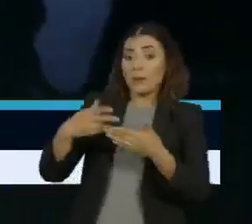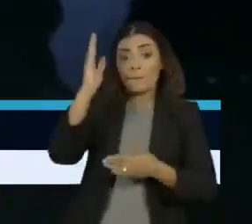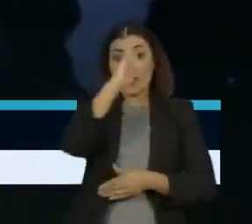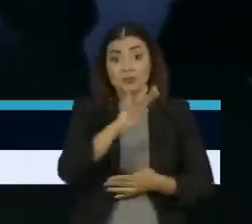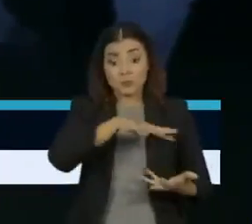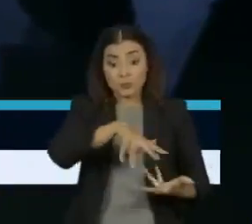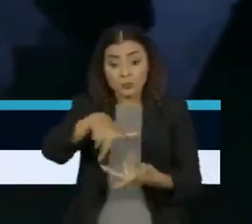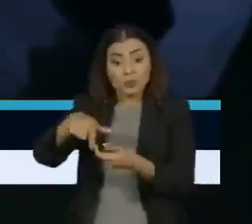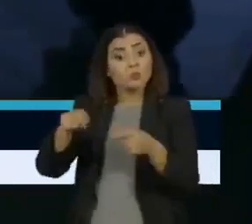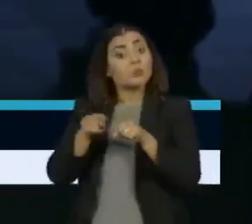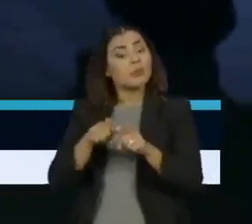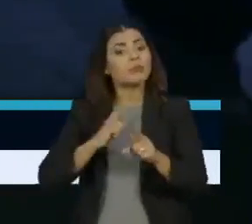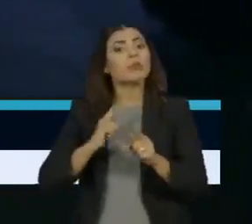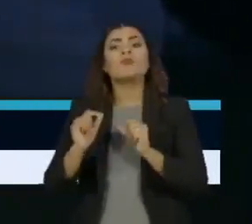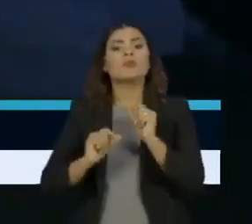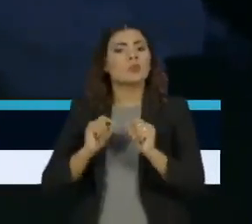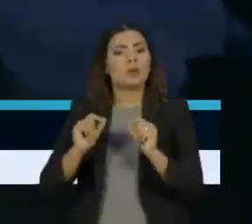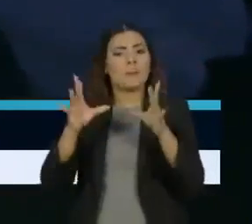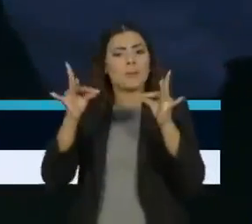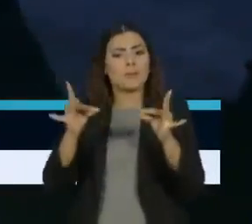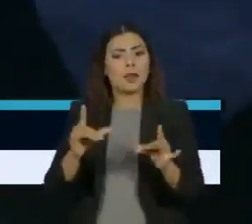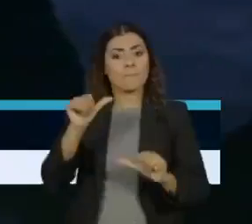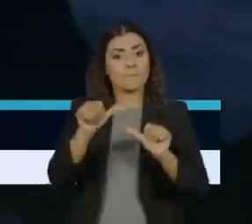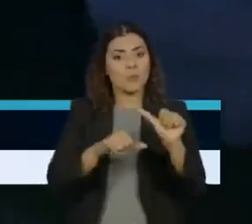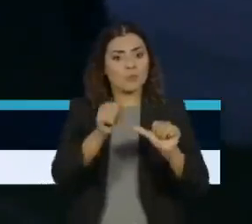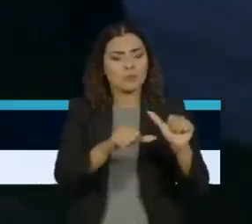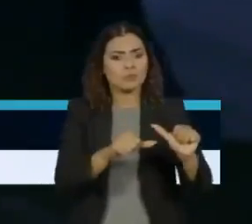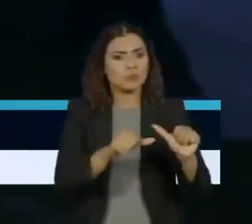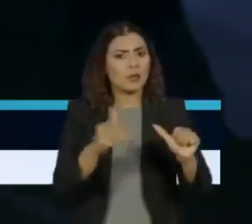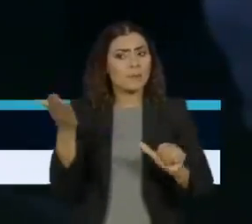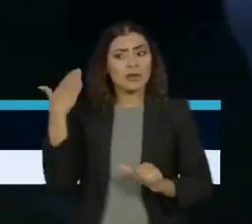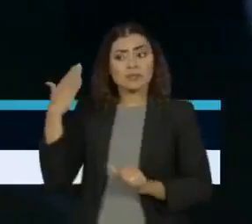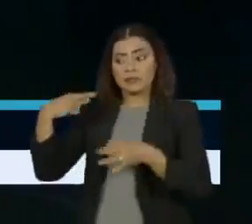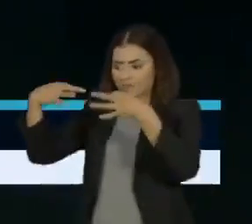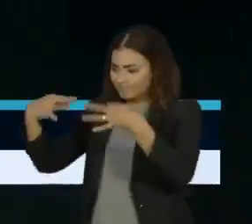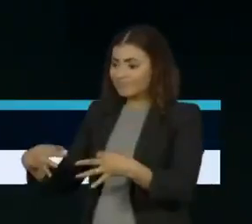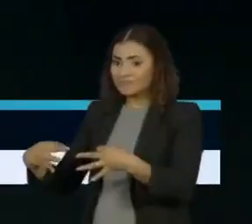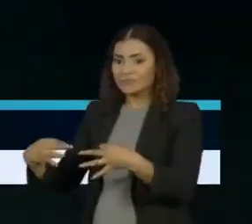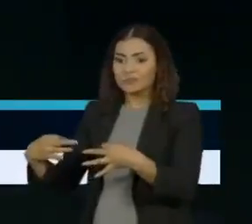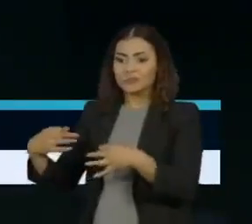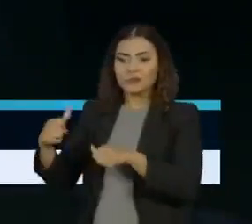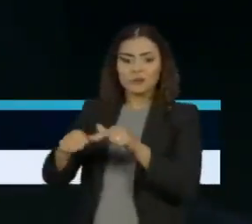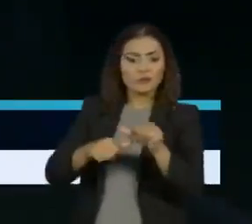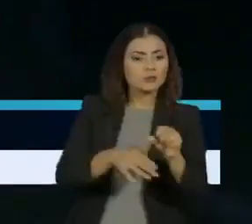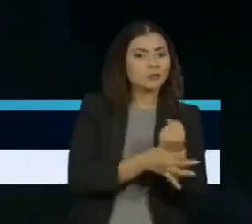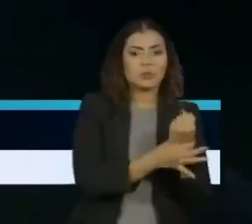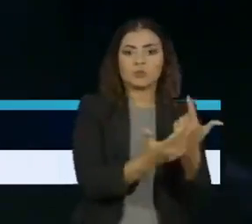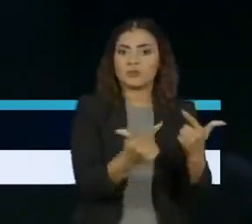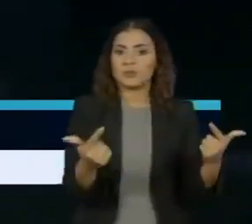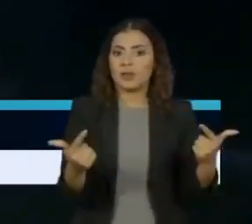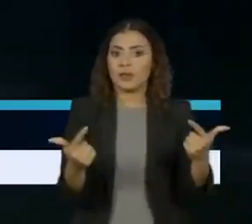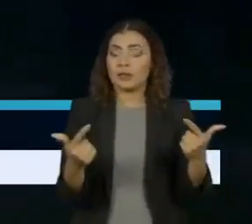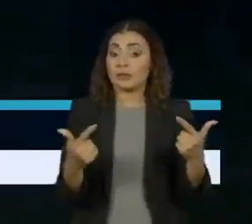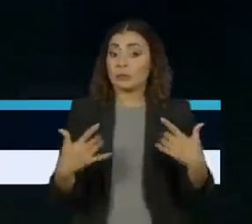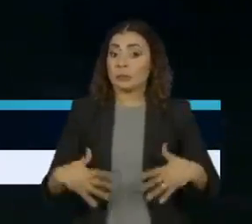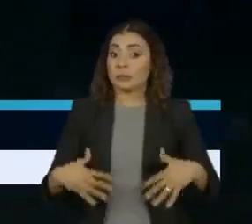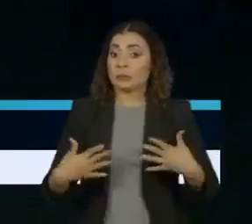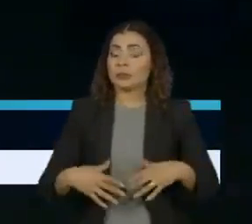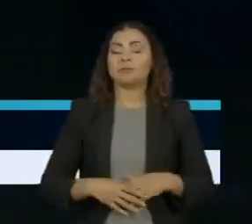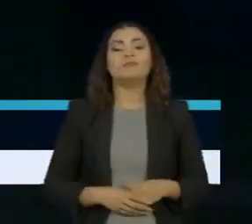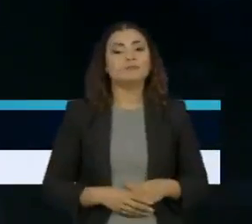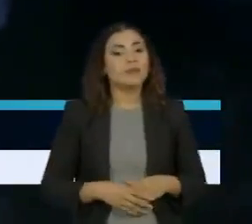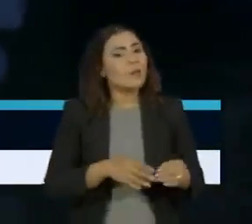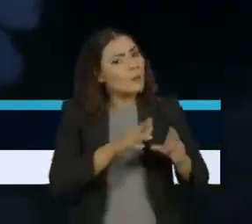mundo passaram por grandes e profundas mudanças. O que antes era certeza virou incerteza e insegurança.